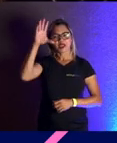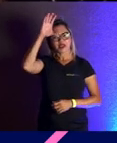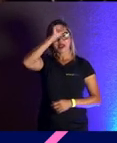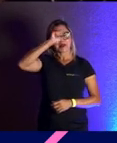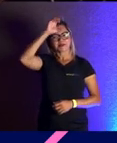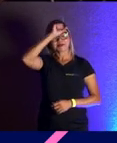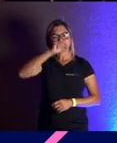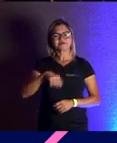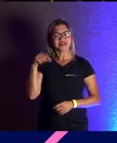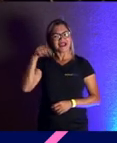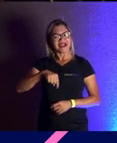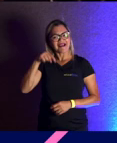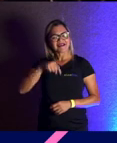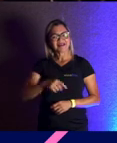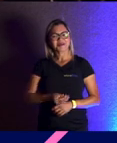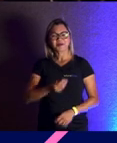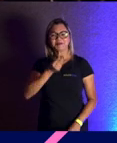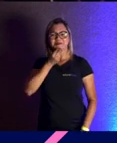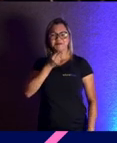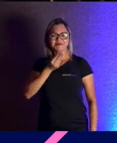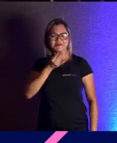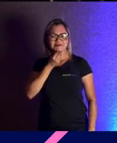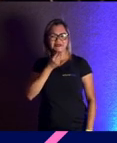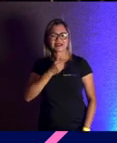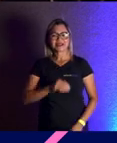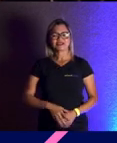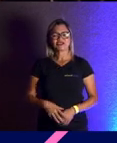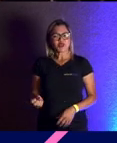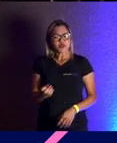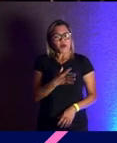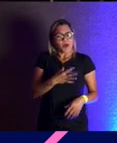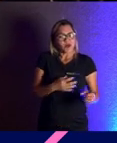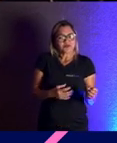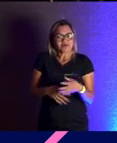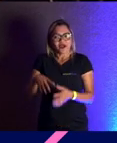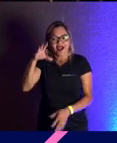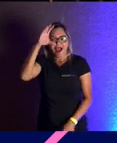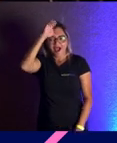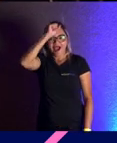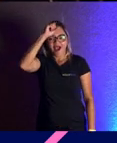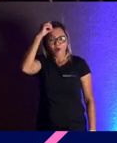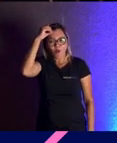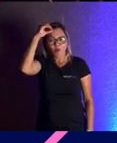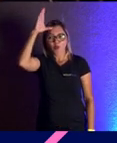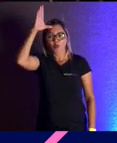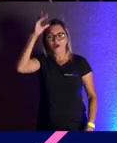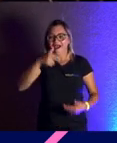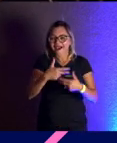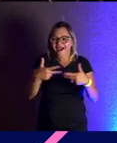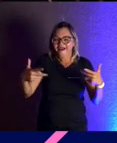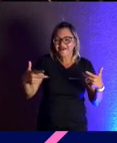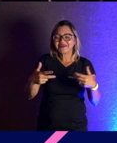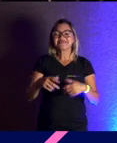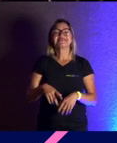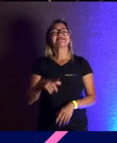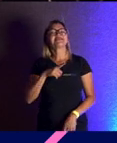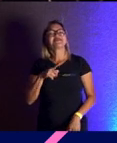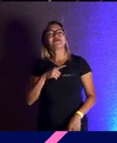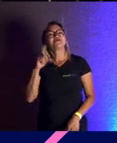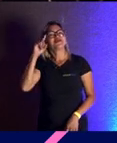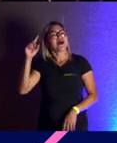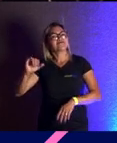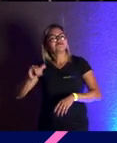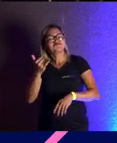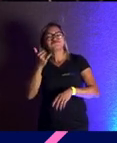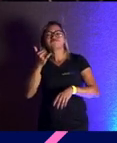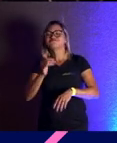aprendendo, porque aqui que a gente tem a oportunidade de estar com a gente, aprender muitas coisas, de se revoltar e me